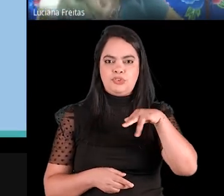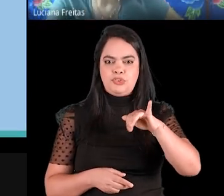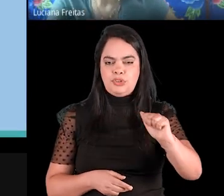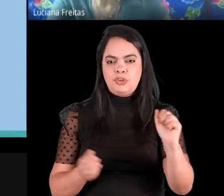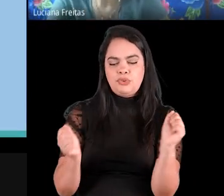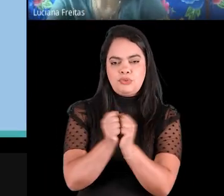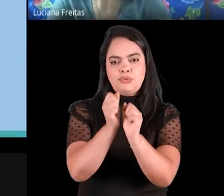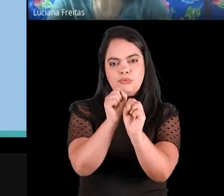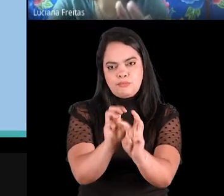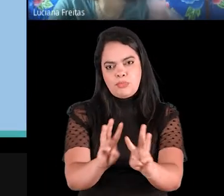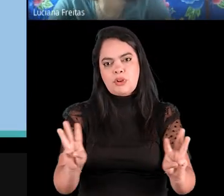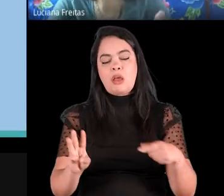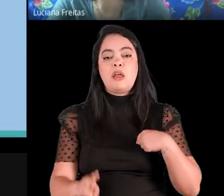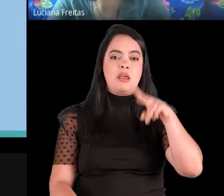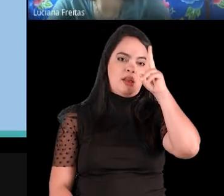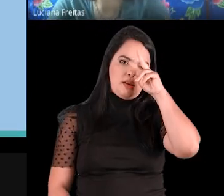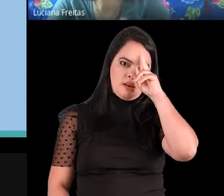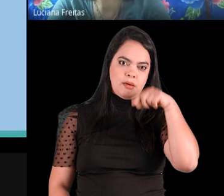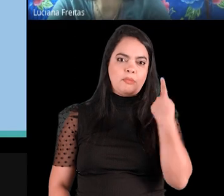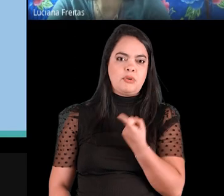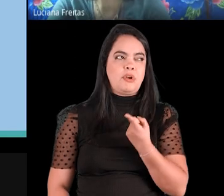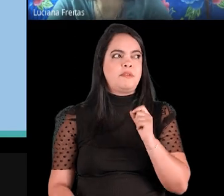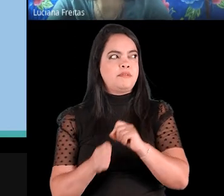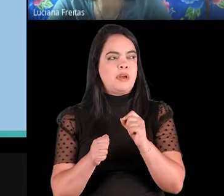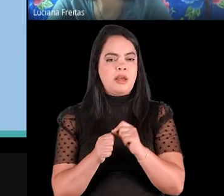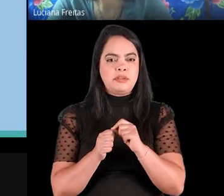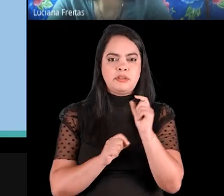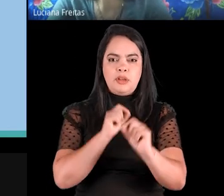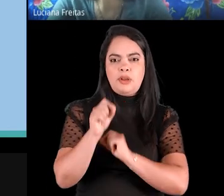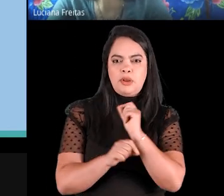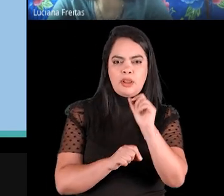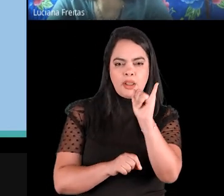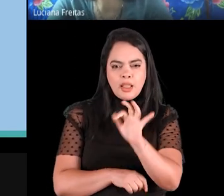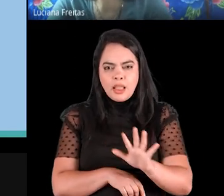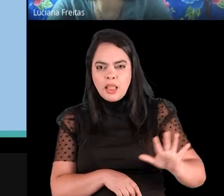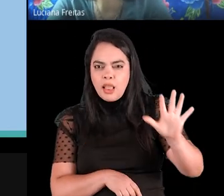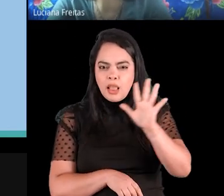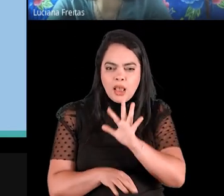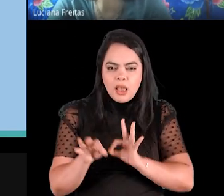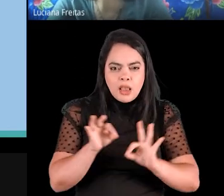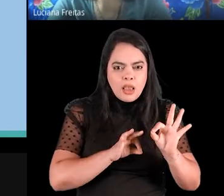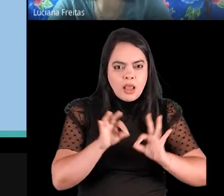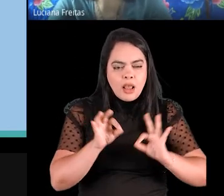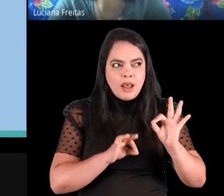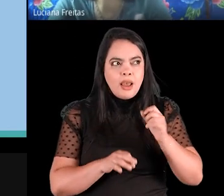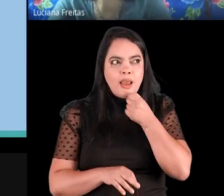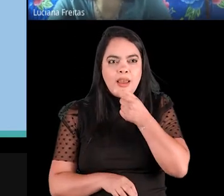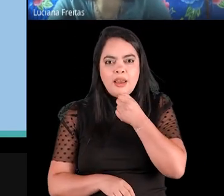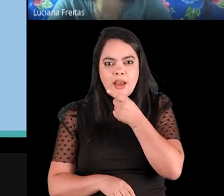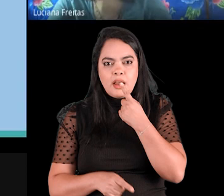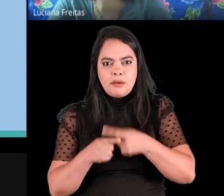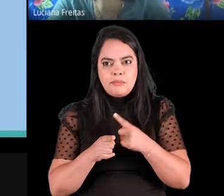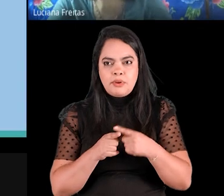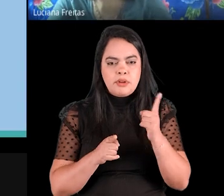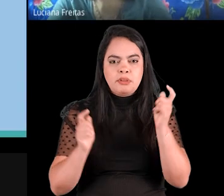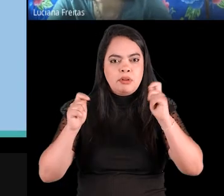eu lembro que a gente foi fazer um exercício numa página para ver umas imagens, e a gente achou até engraçado, porque assim, a gente não estava